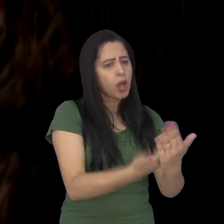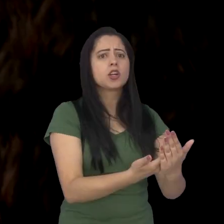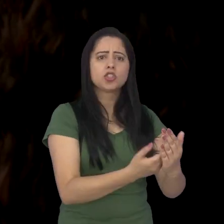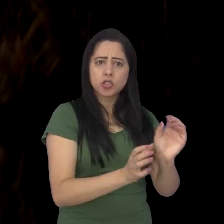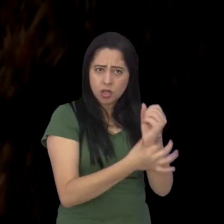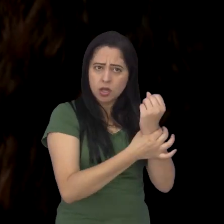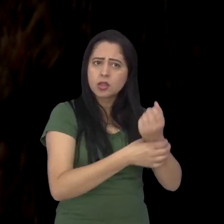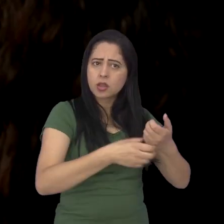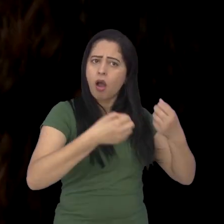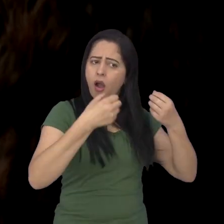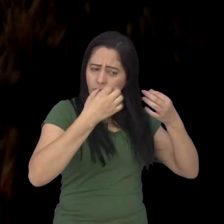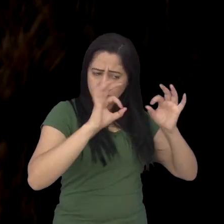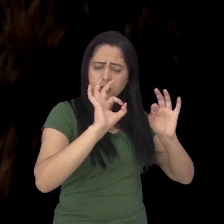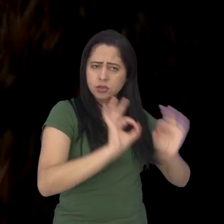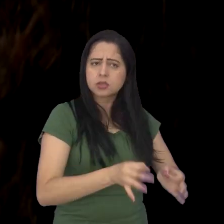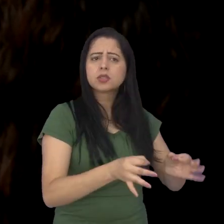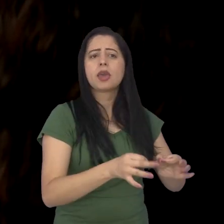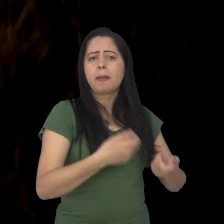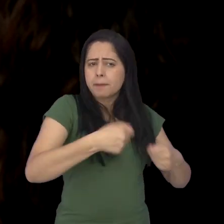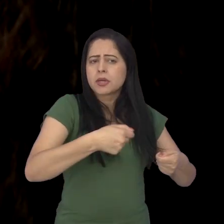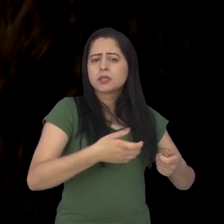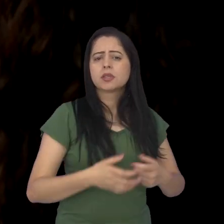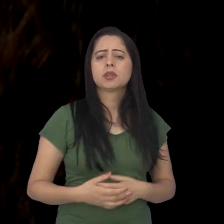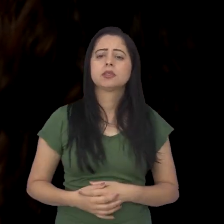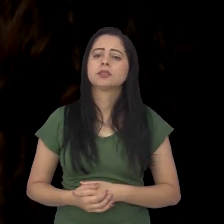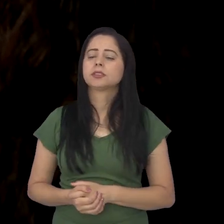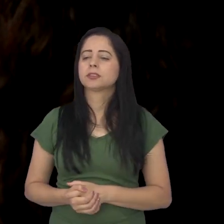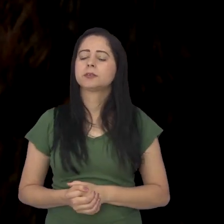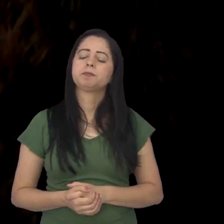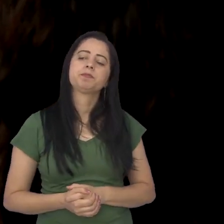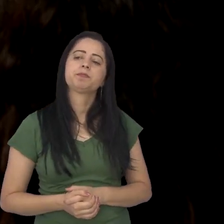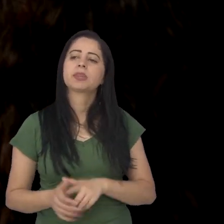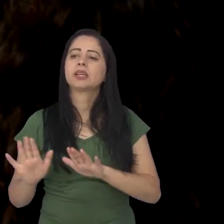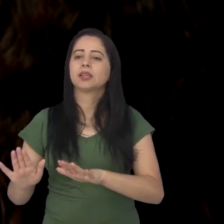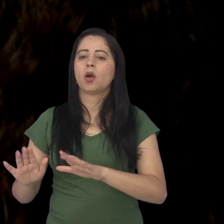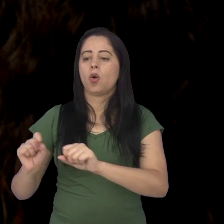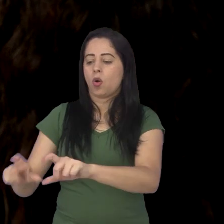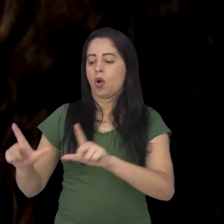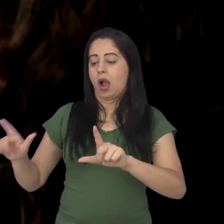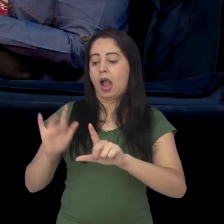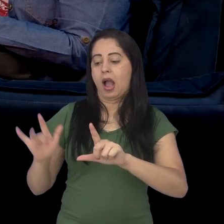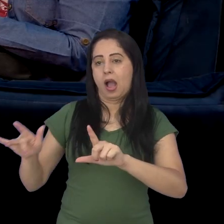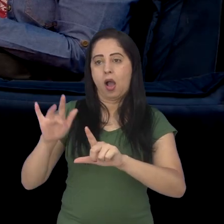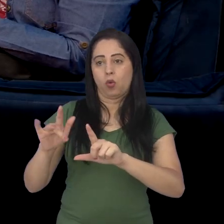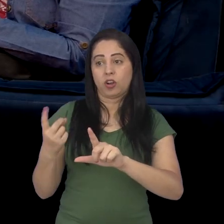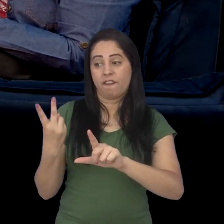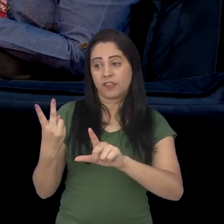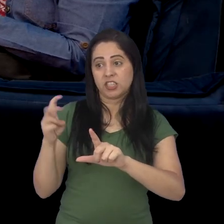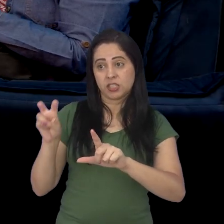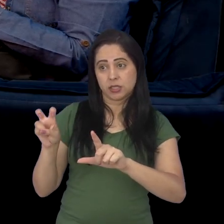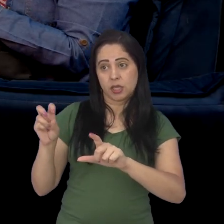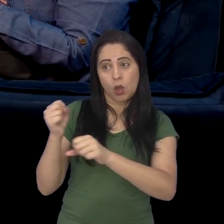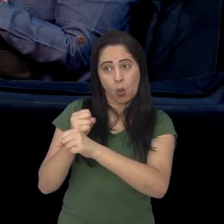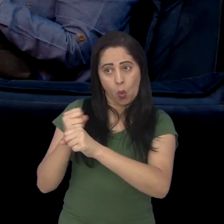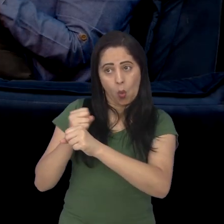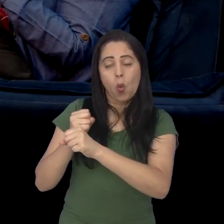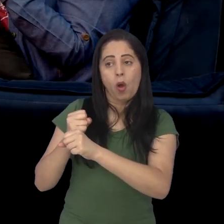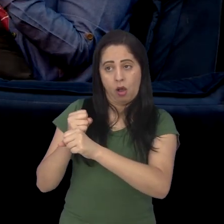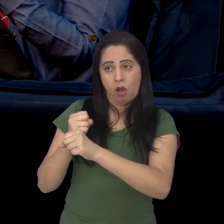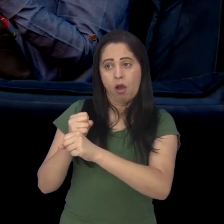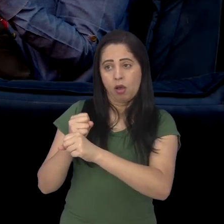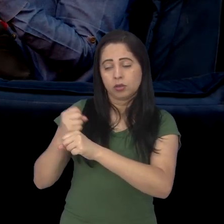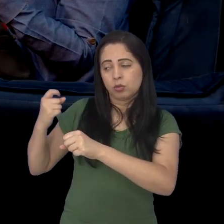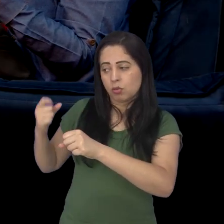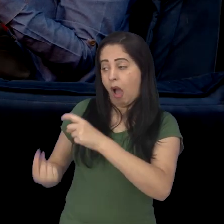a pessoa que for mais votada, né? Claro. O candidato mais votado. Então, a urna foi feita para isso. E ela foi criada há 25 anos, né? E é